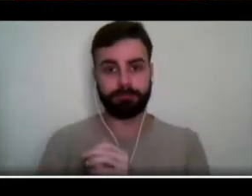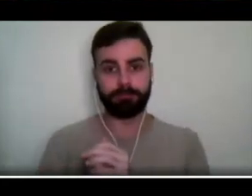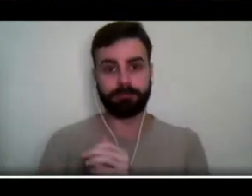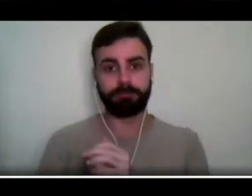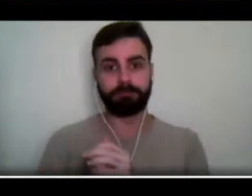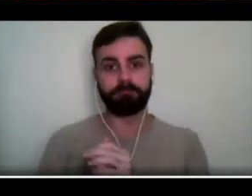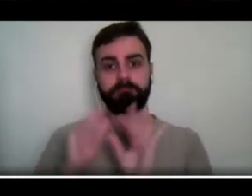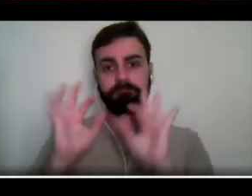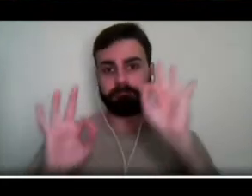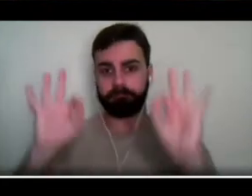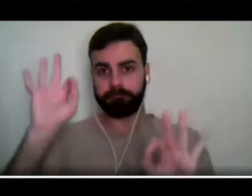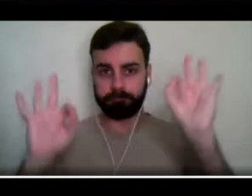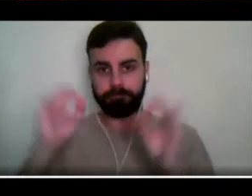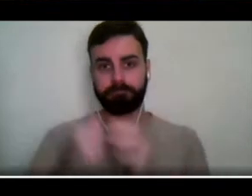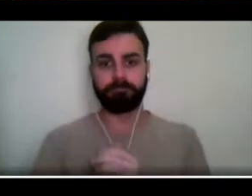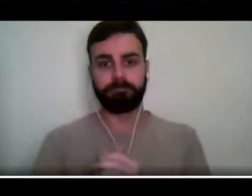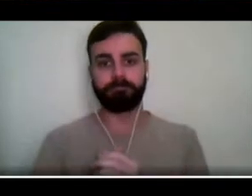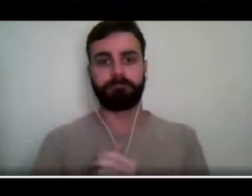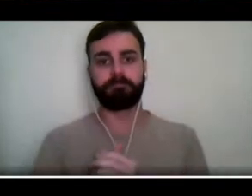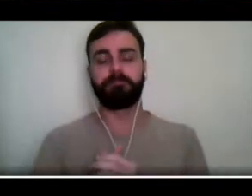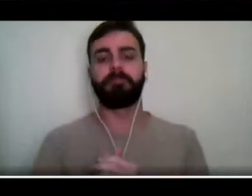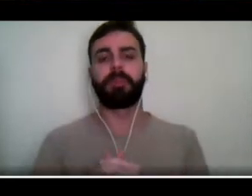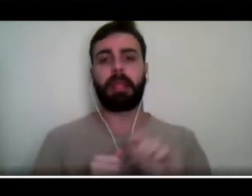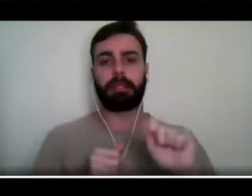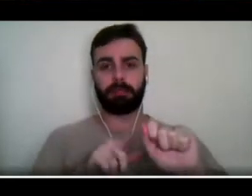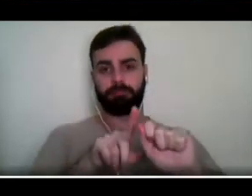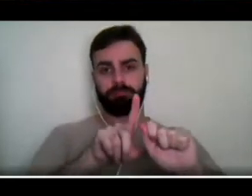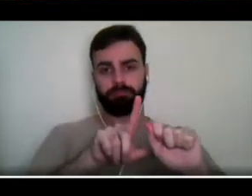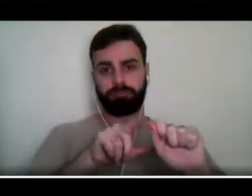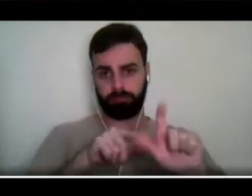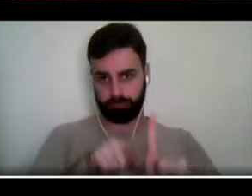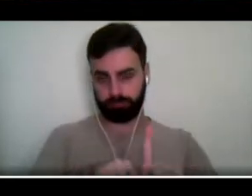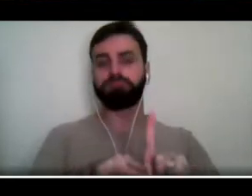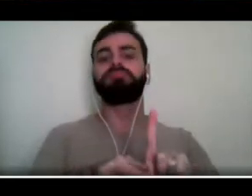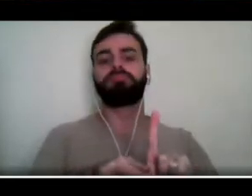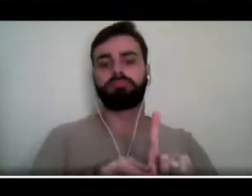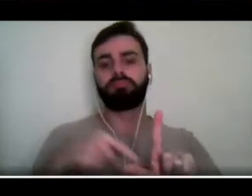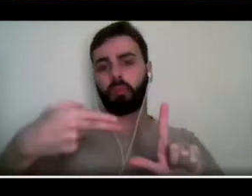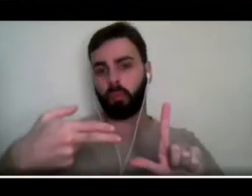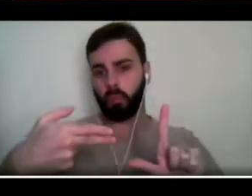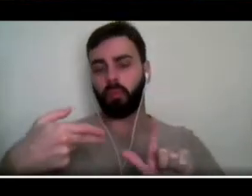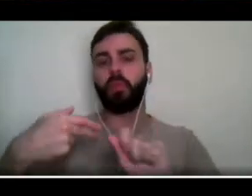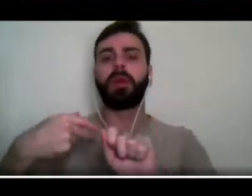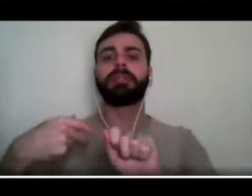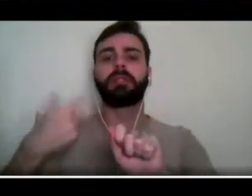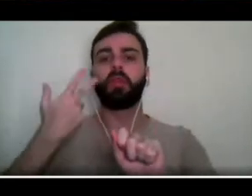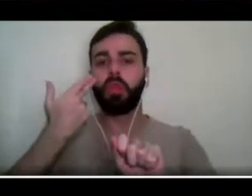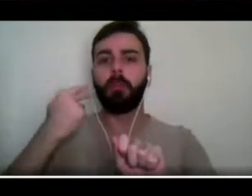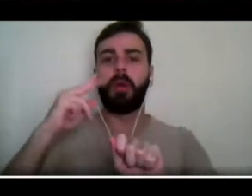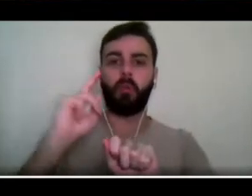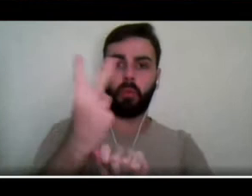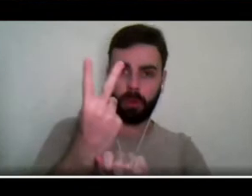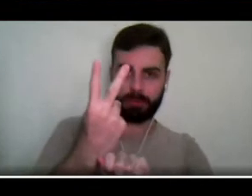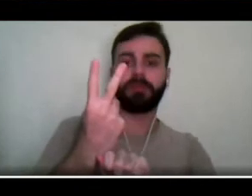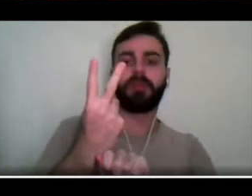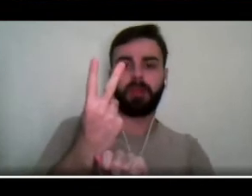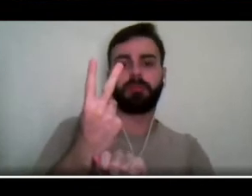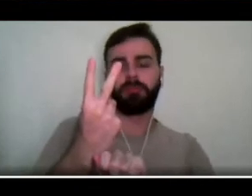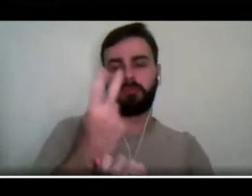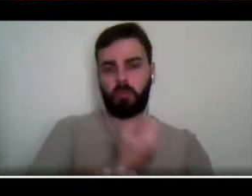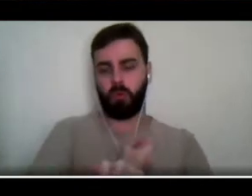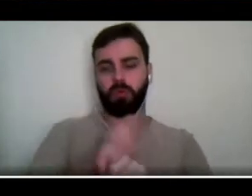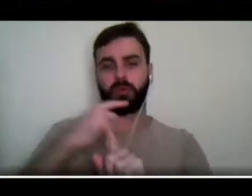vai ser igual à aceleração ao quadrado menos o módulo, né, da aceleração ao quadrado menos o módulo da